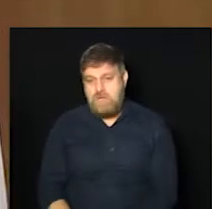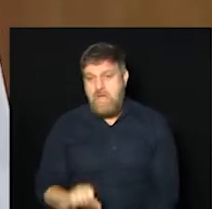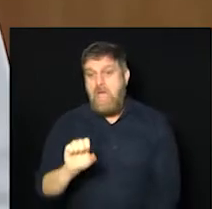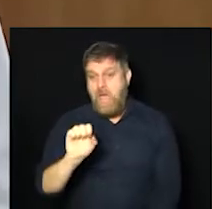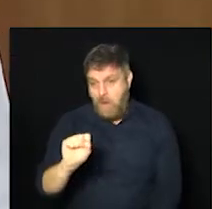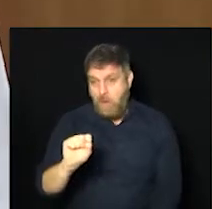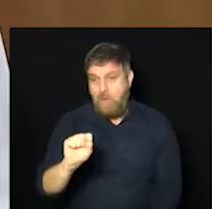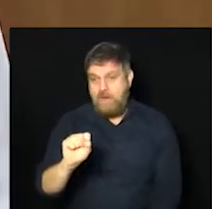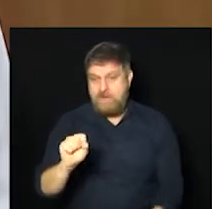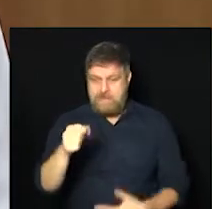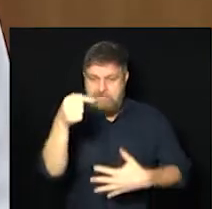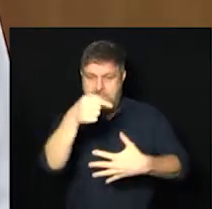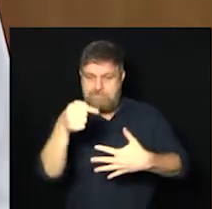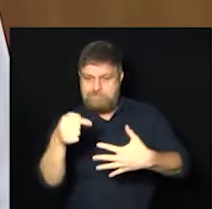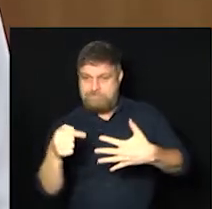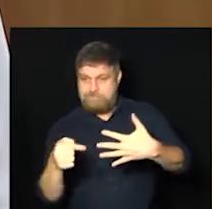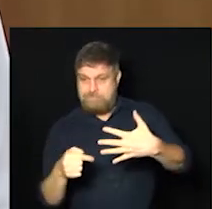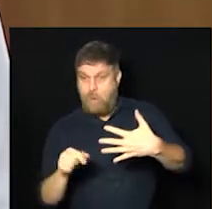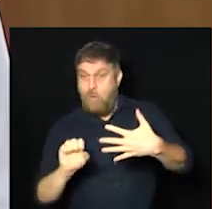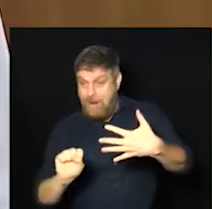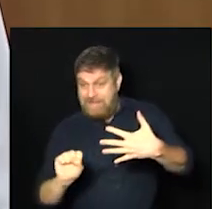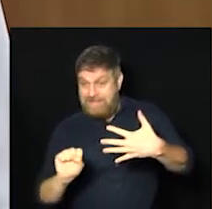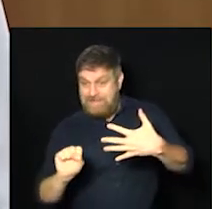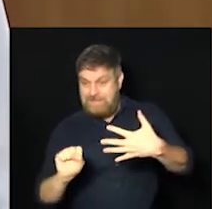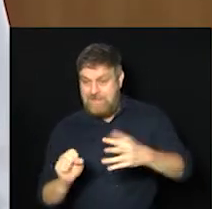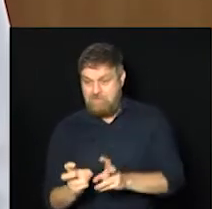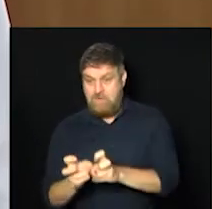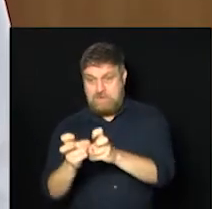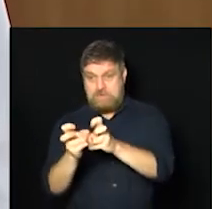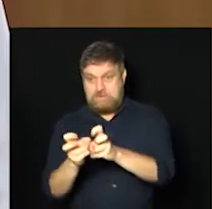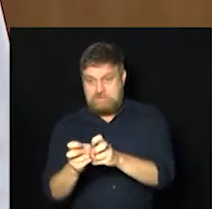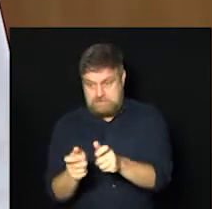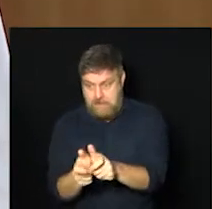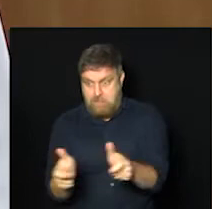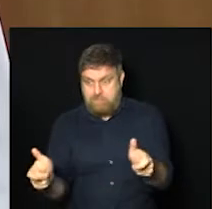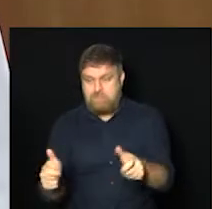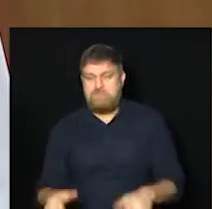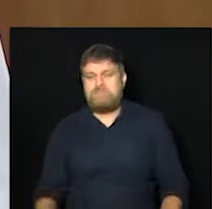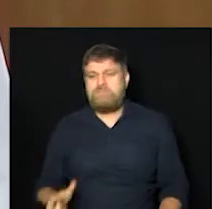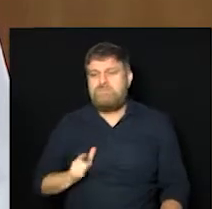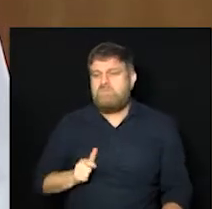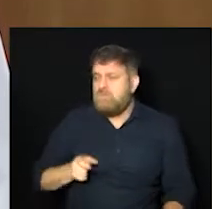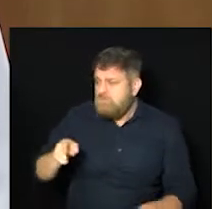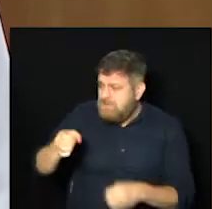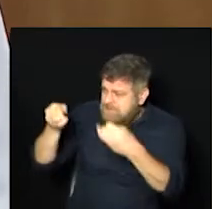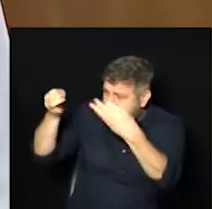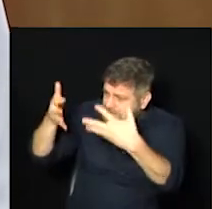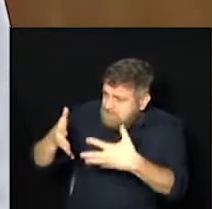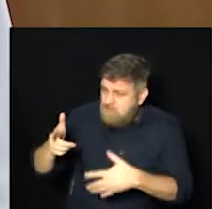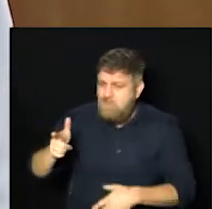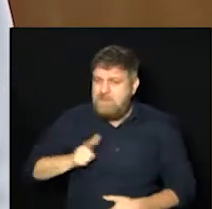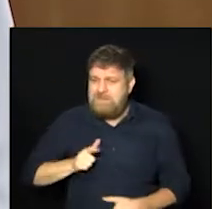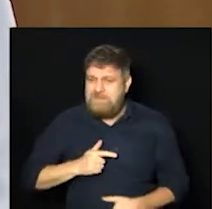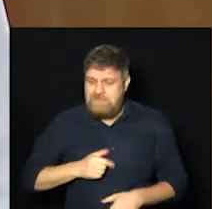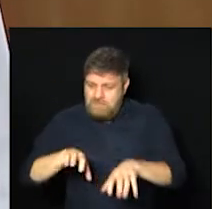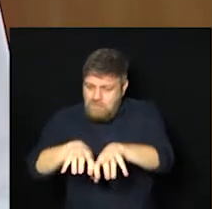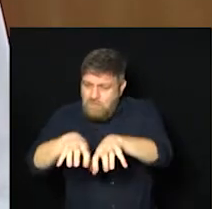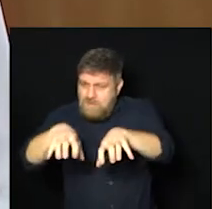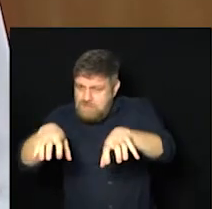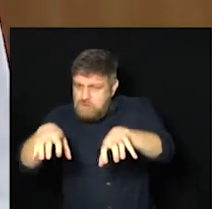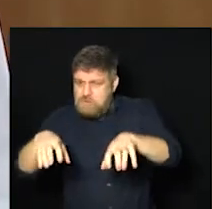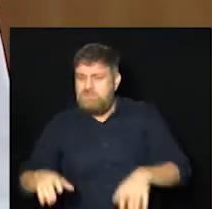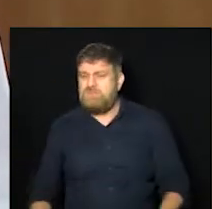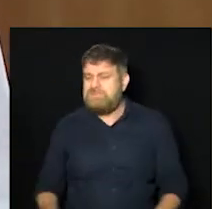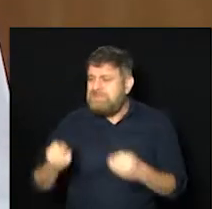câncer mais frequentemente diagnosticado. Doutor Fernando Medina, o senhor falou há pouco a respeito dos tipos de linfoma. Gostaria que o senhor